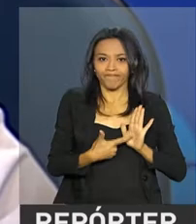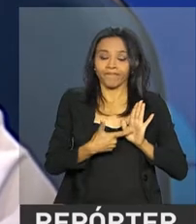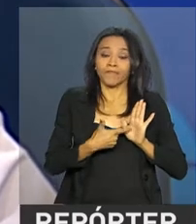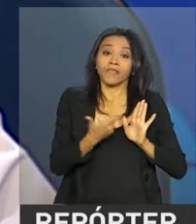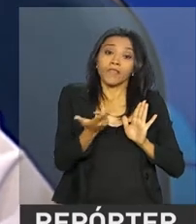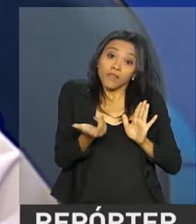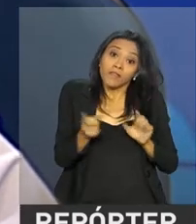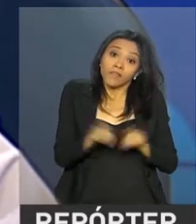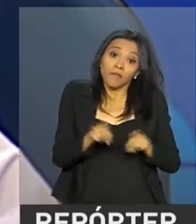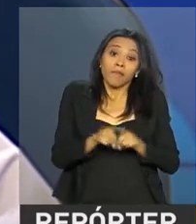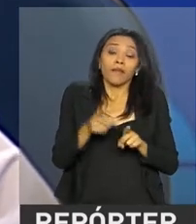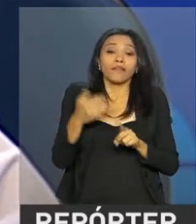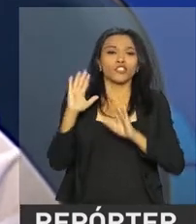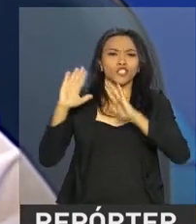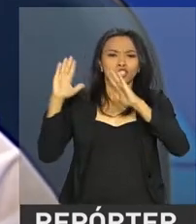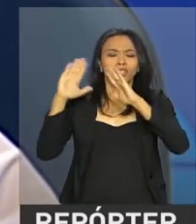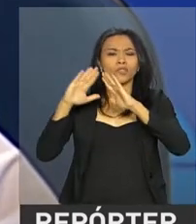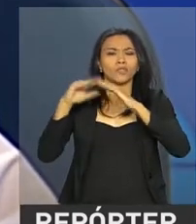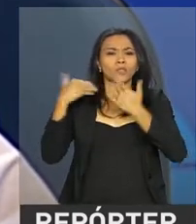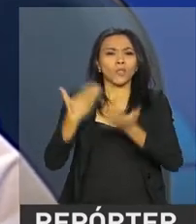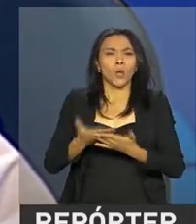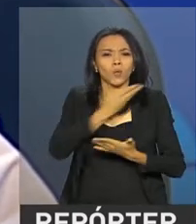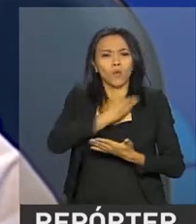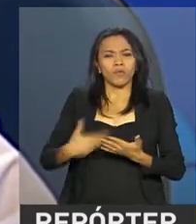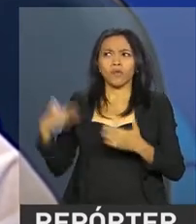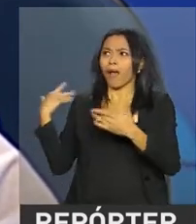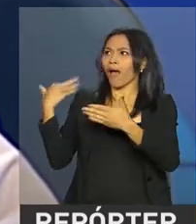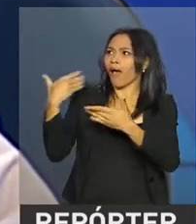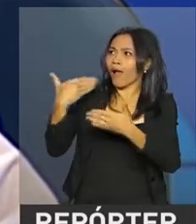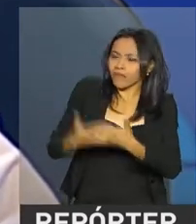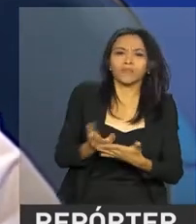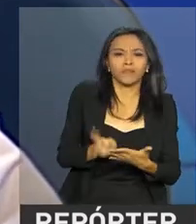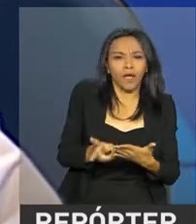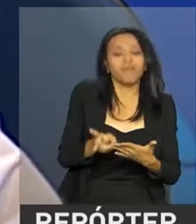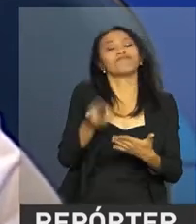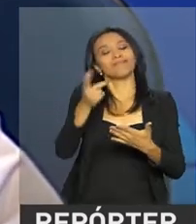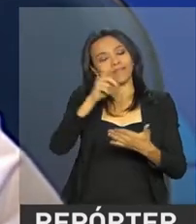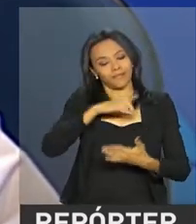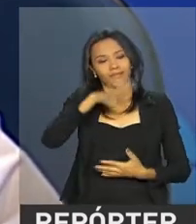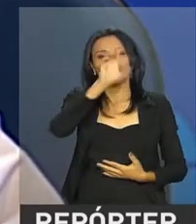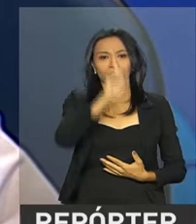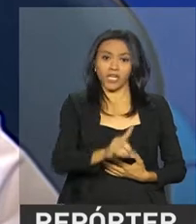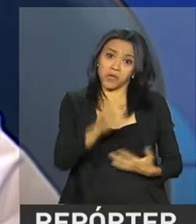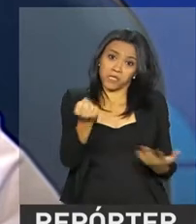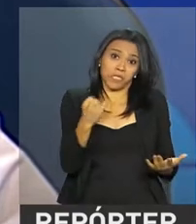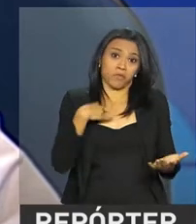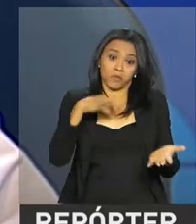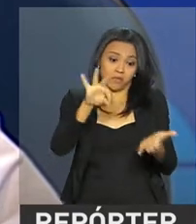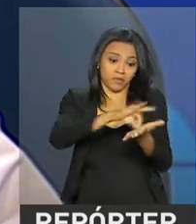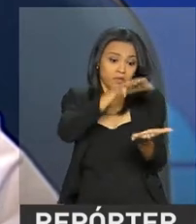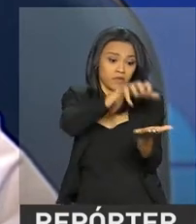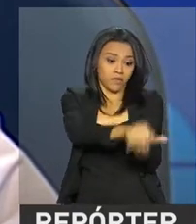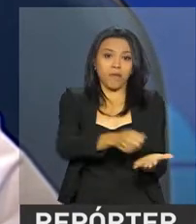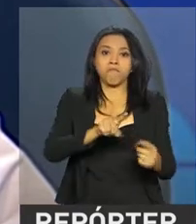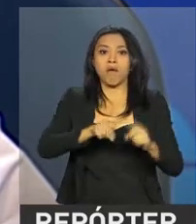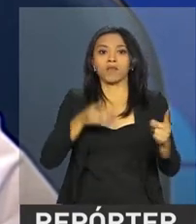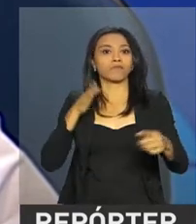ser oriundo de escola pública também. Agora, se porventura se inscreve e não comparece, evidentemente que